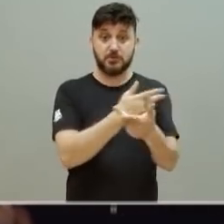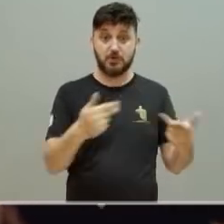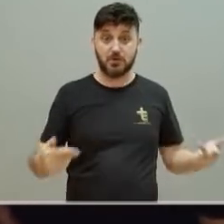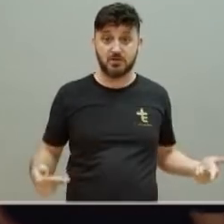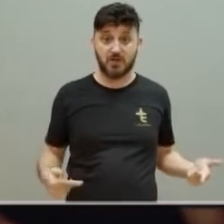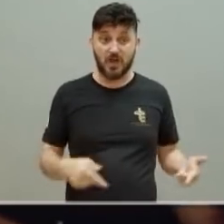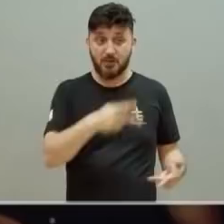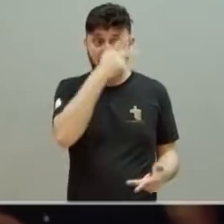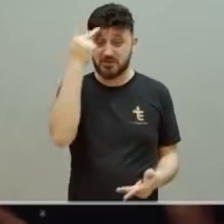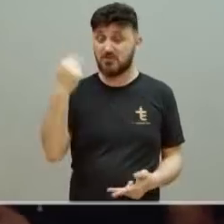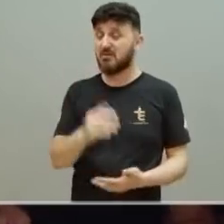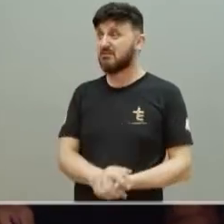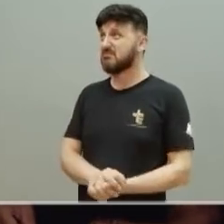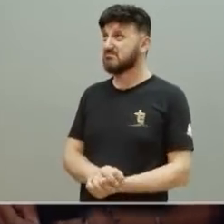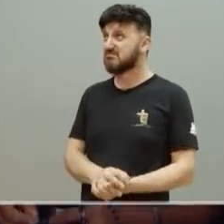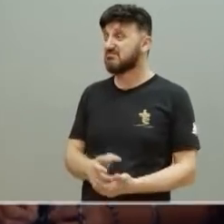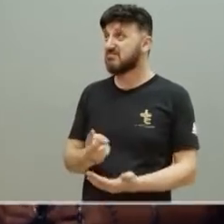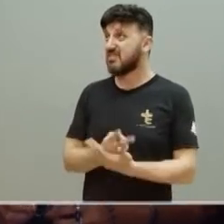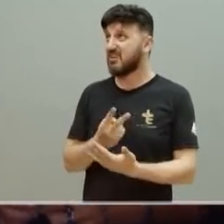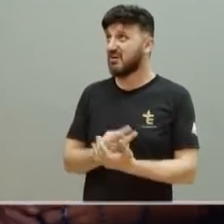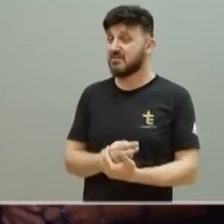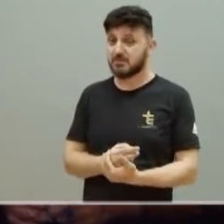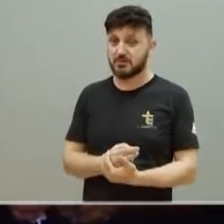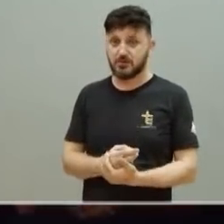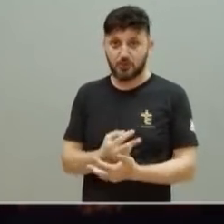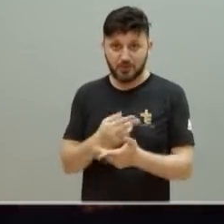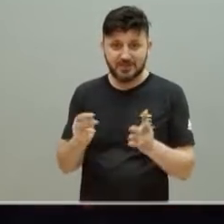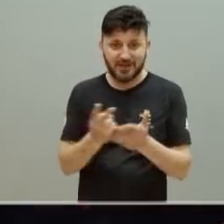Fiz alguma coisa errada? Tudo certo? Amém.